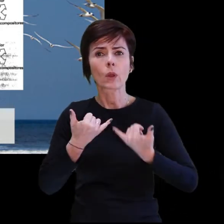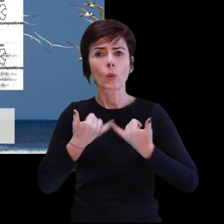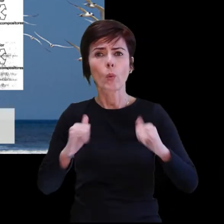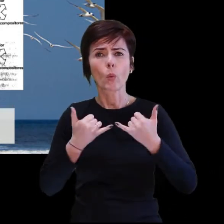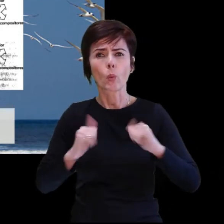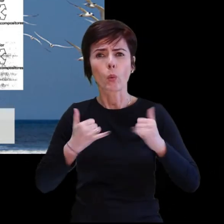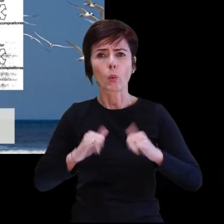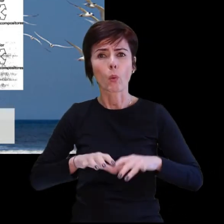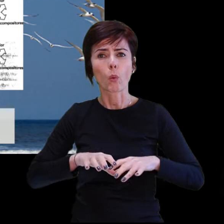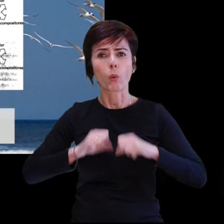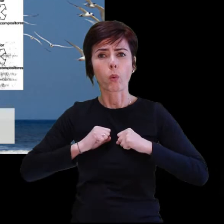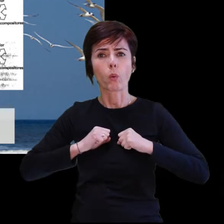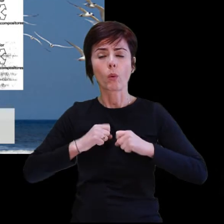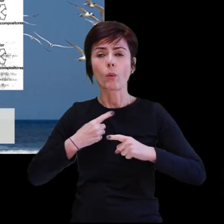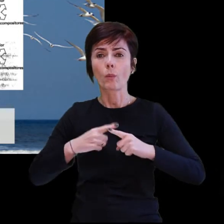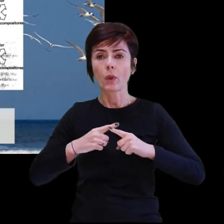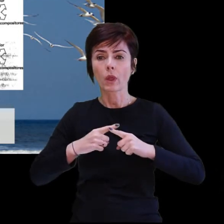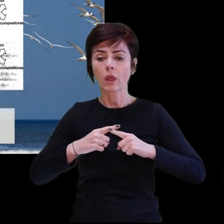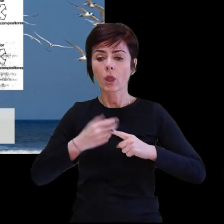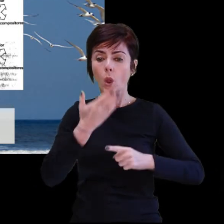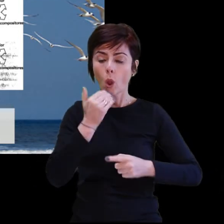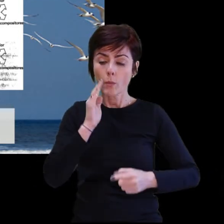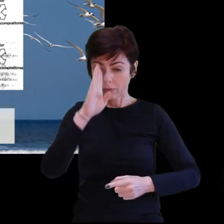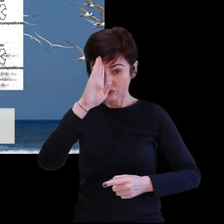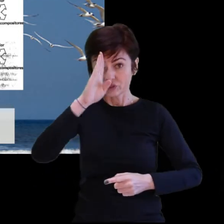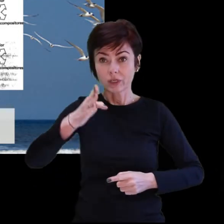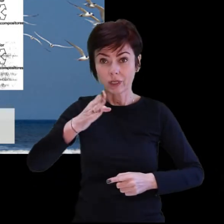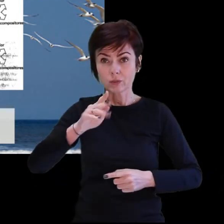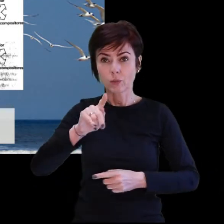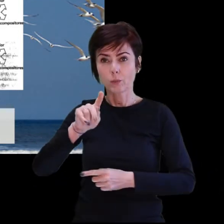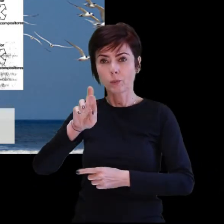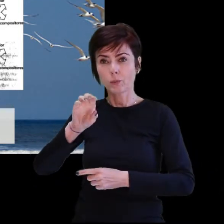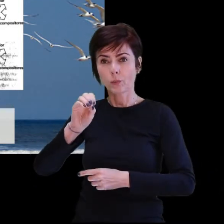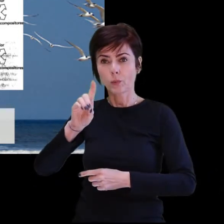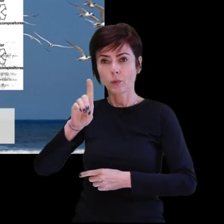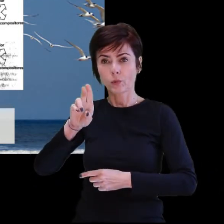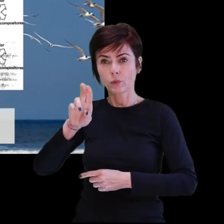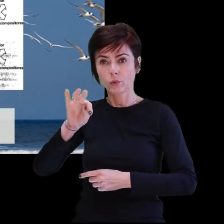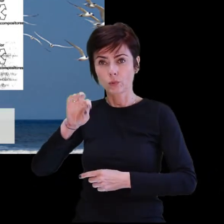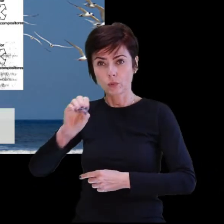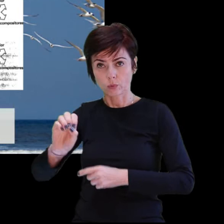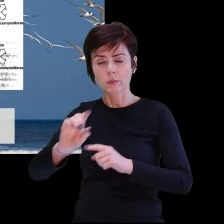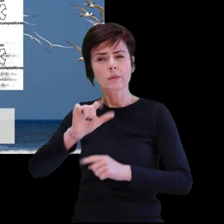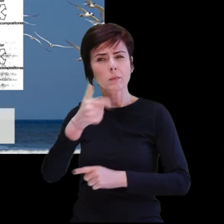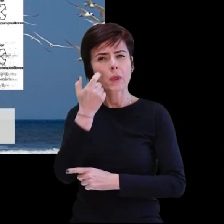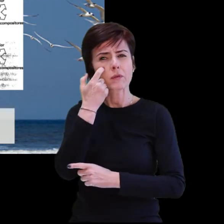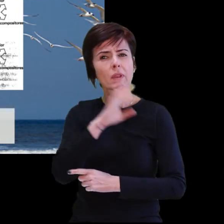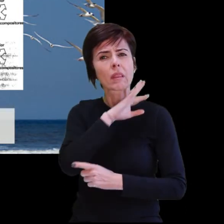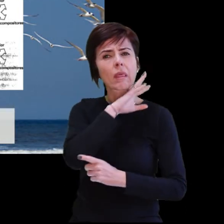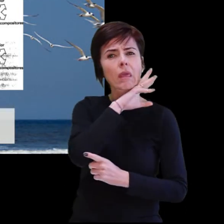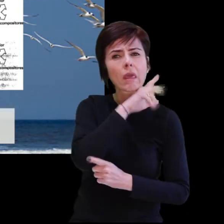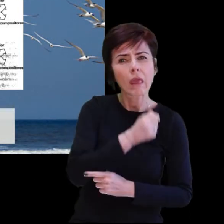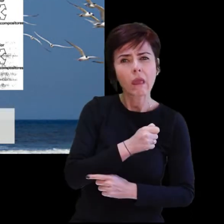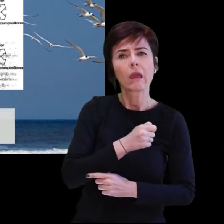quê? Porque ele tem aí um alto aproveitamento de energia, uma vez que ele está consumindo os produtores. Depois você vai ver um